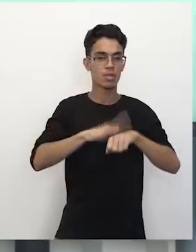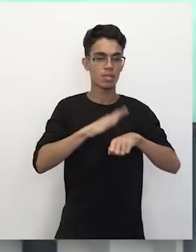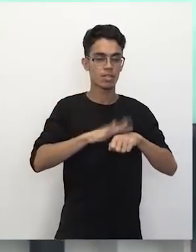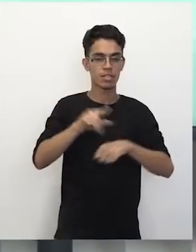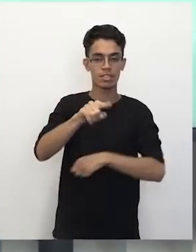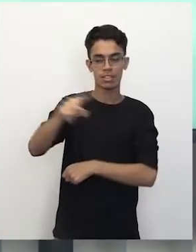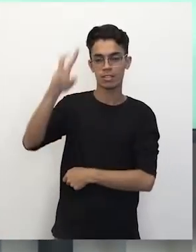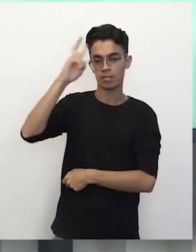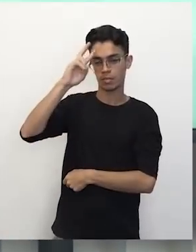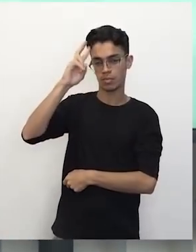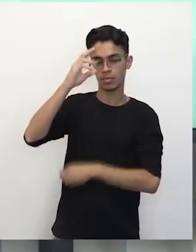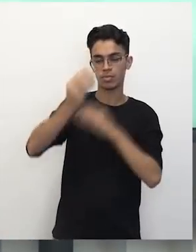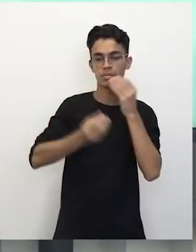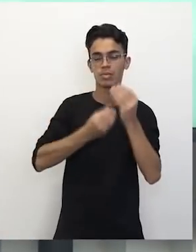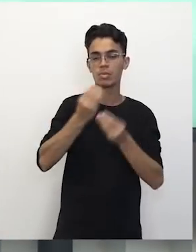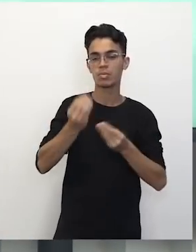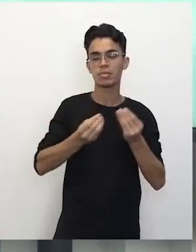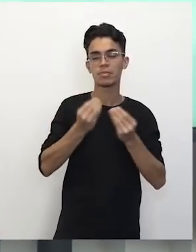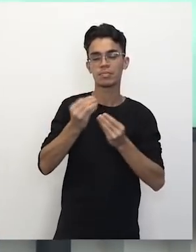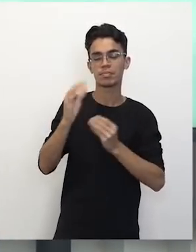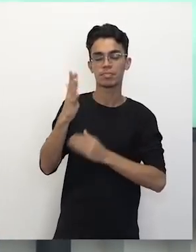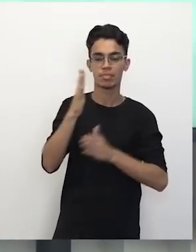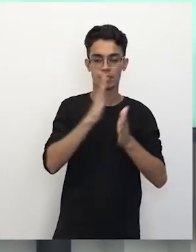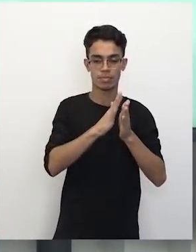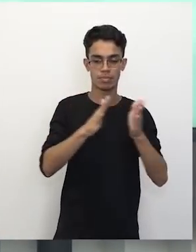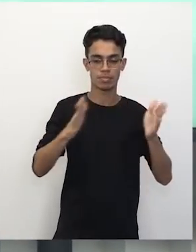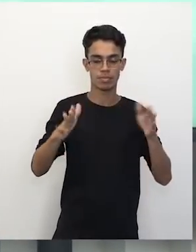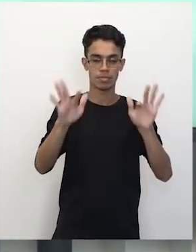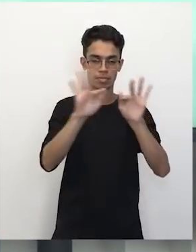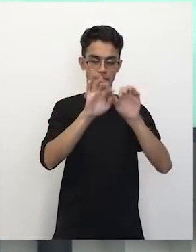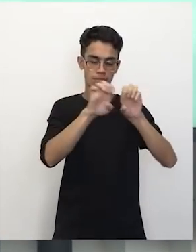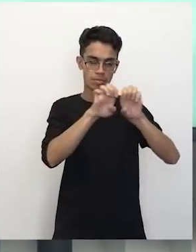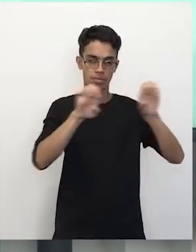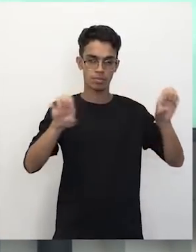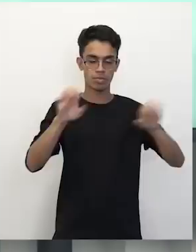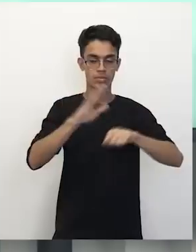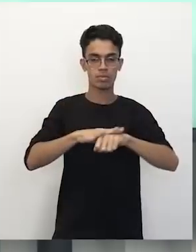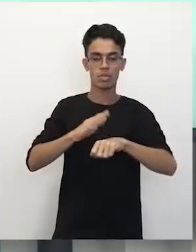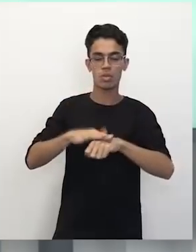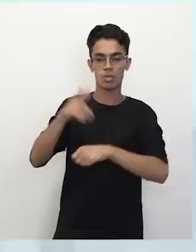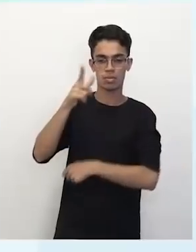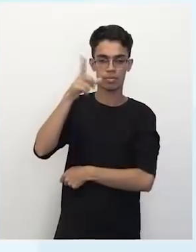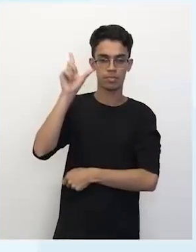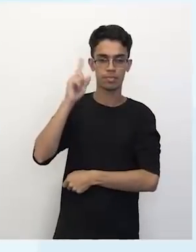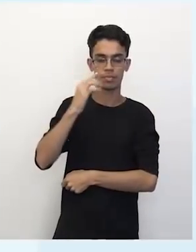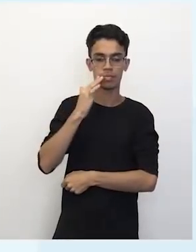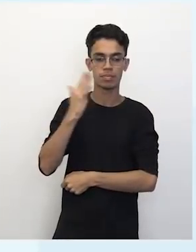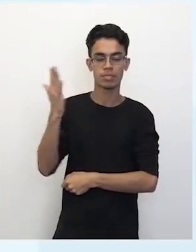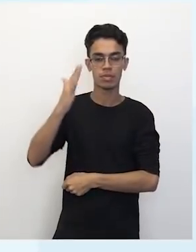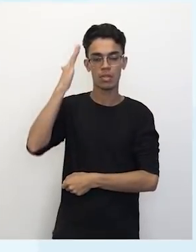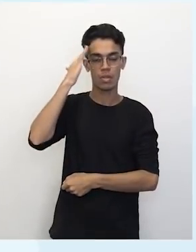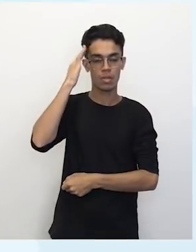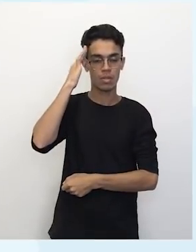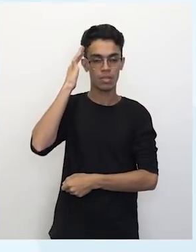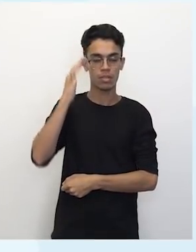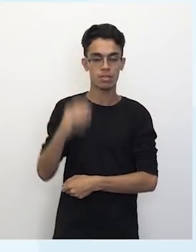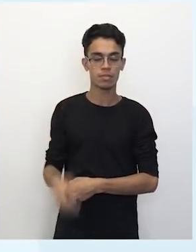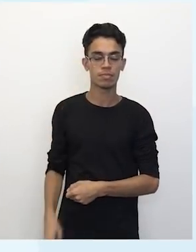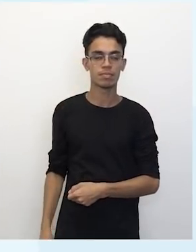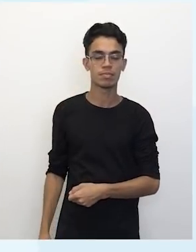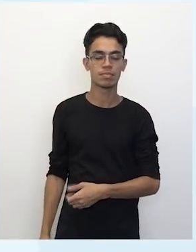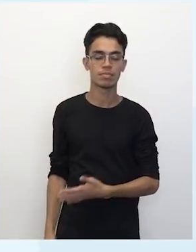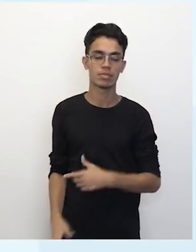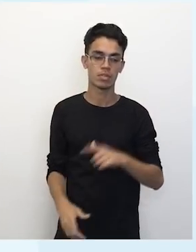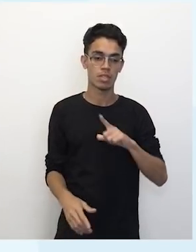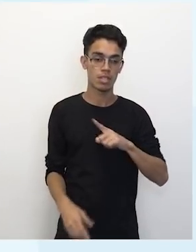como funciona a ideia da distributiva aqui nas equações que a gente fez ontem. Olha lá, ó. Eu sei que tem um